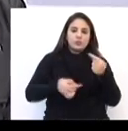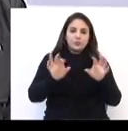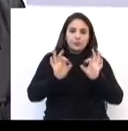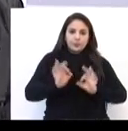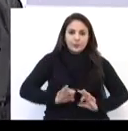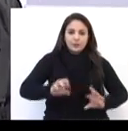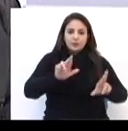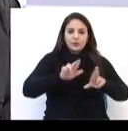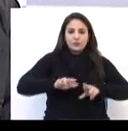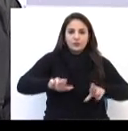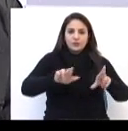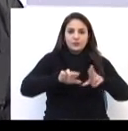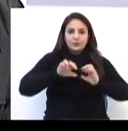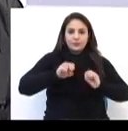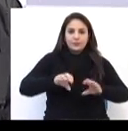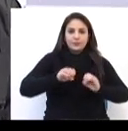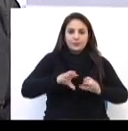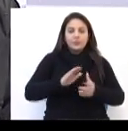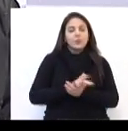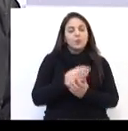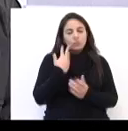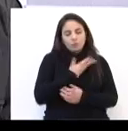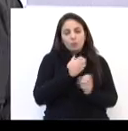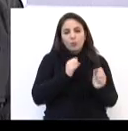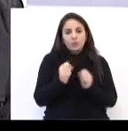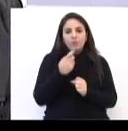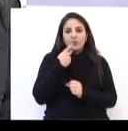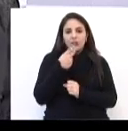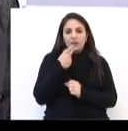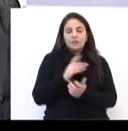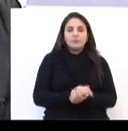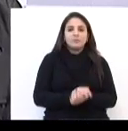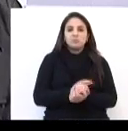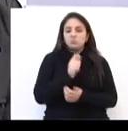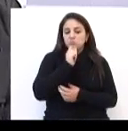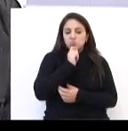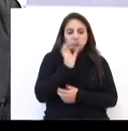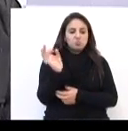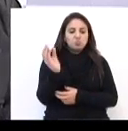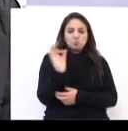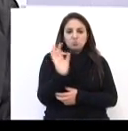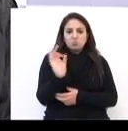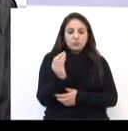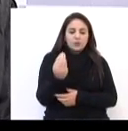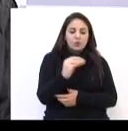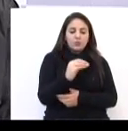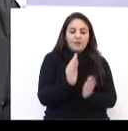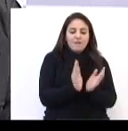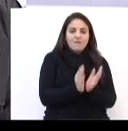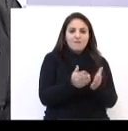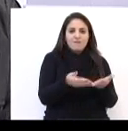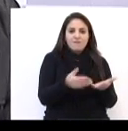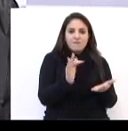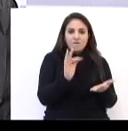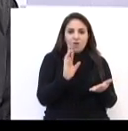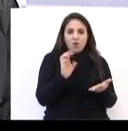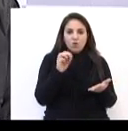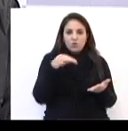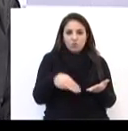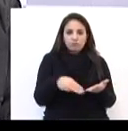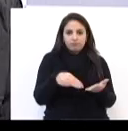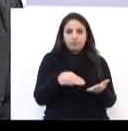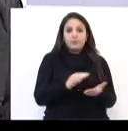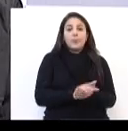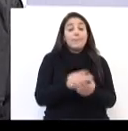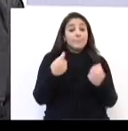plano regional de educação, podemos dizer assim, e ainda não implementou o fórum. Então ele precisa urgentemente fazer essa